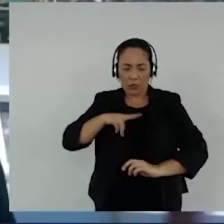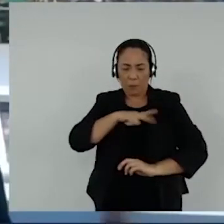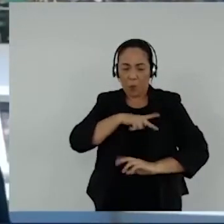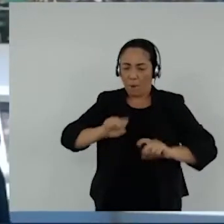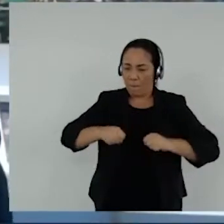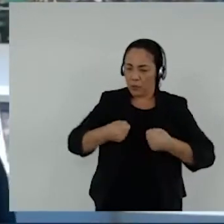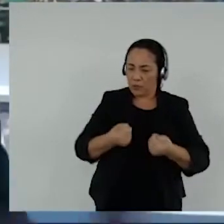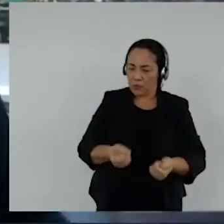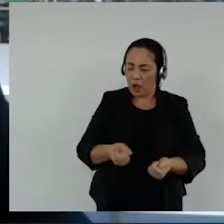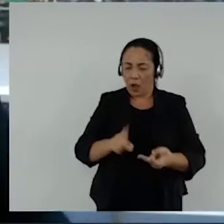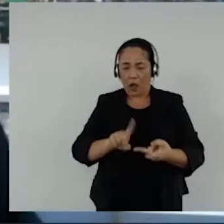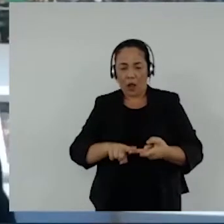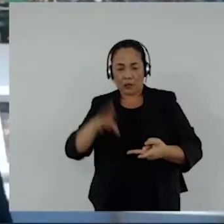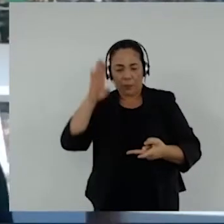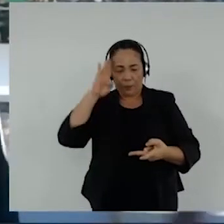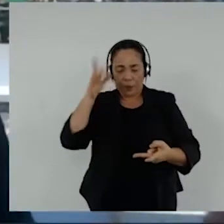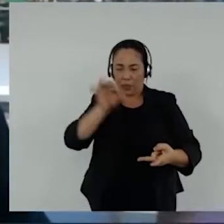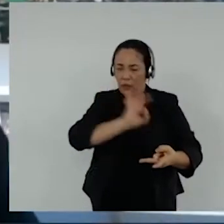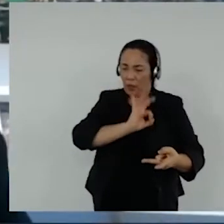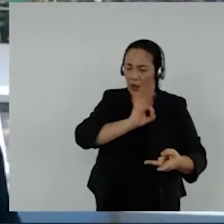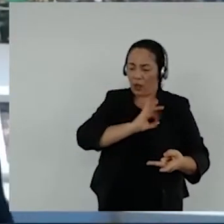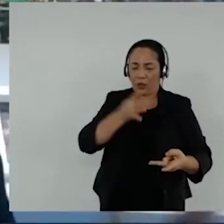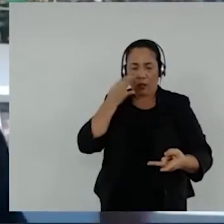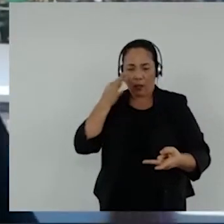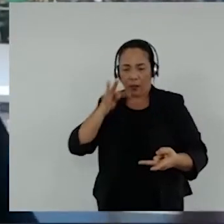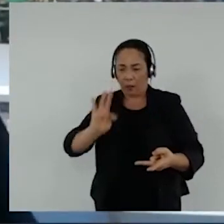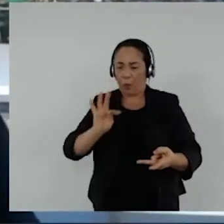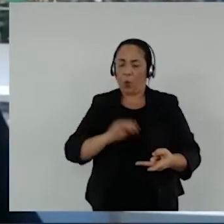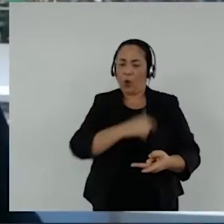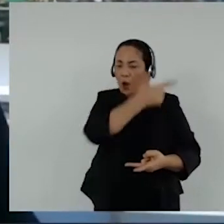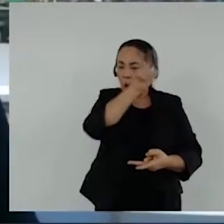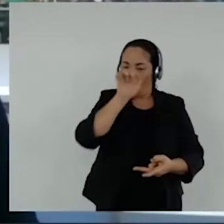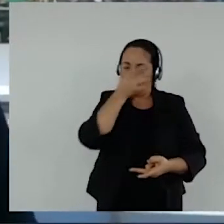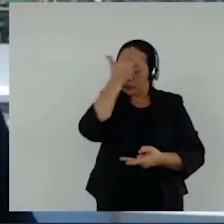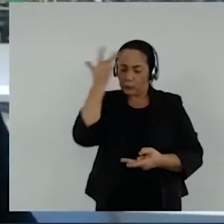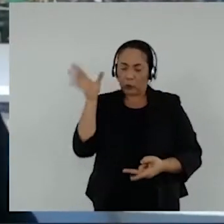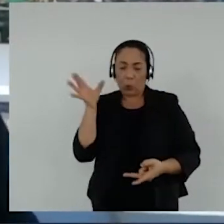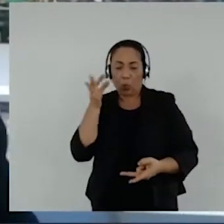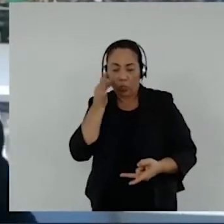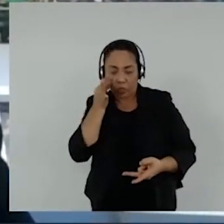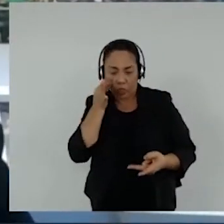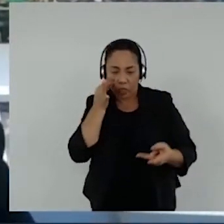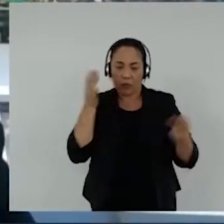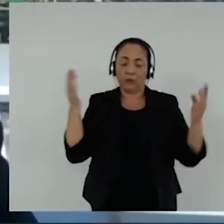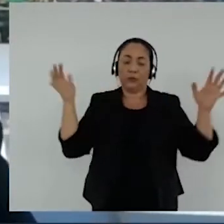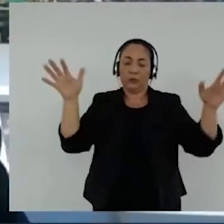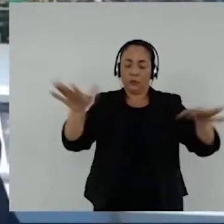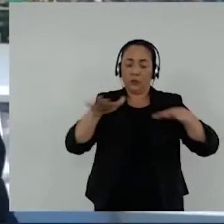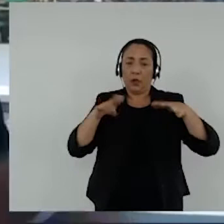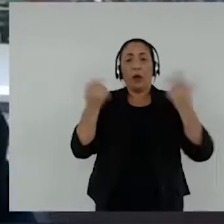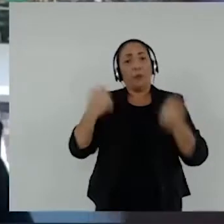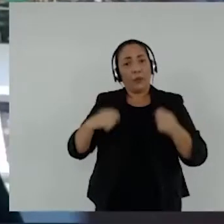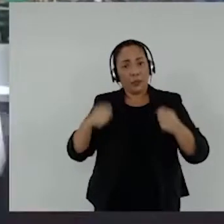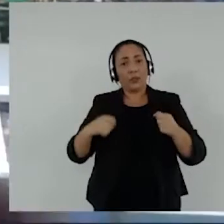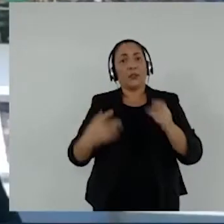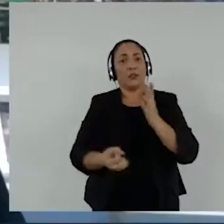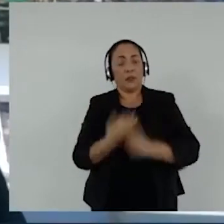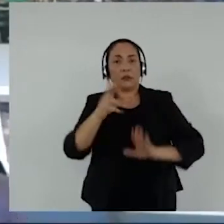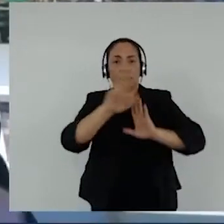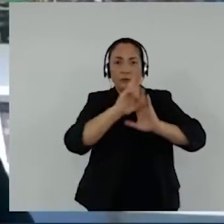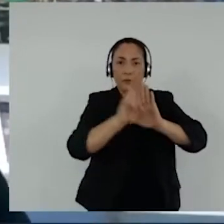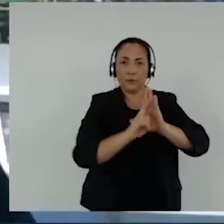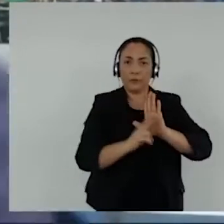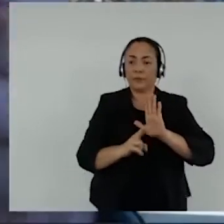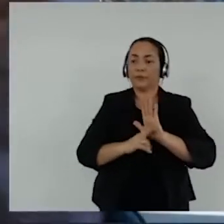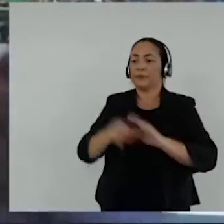polícia, escolta, além do réu, vítima, testemunha, público, é preciso estabelecer um procedimento e regras para fim de prevenção